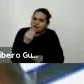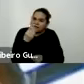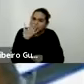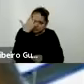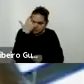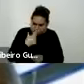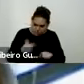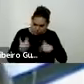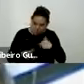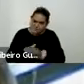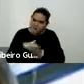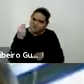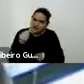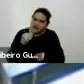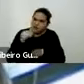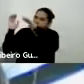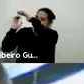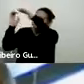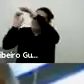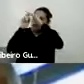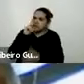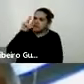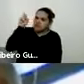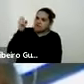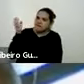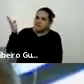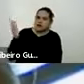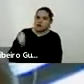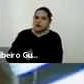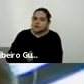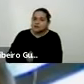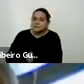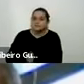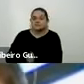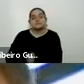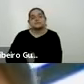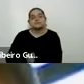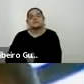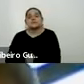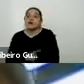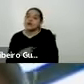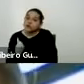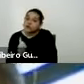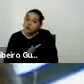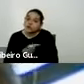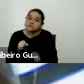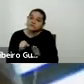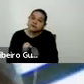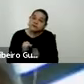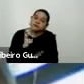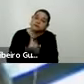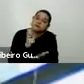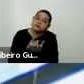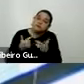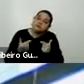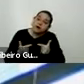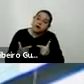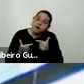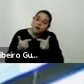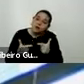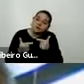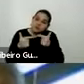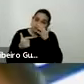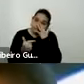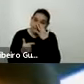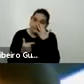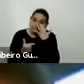nós organizamos uma luta que começou lá na greve da Renault, depois das suspensões de contrato e redução de jornada. Tá certo, é isso mesmo. E de